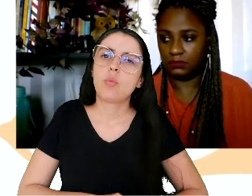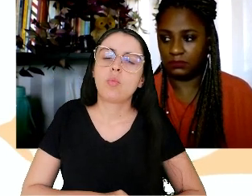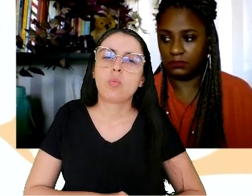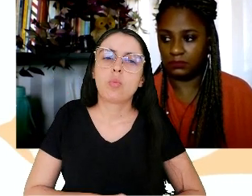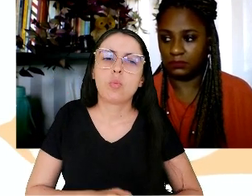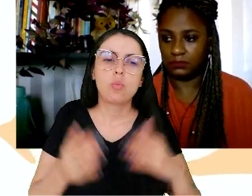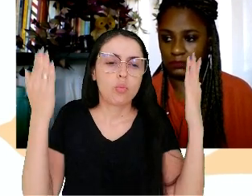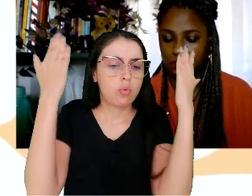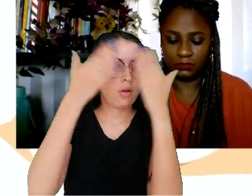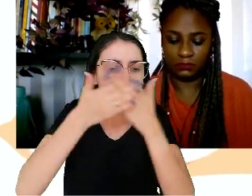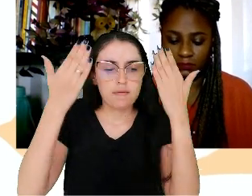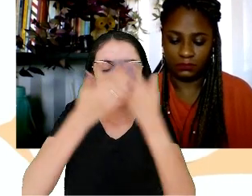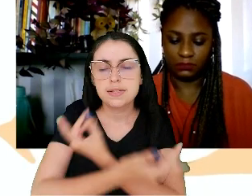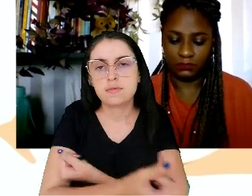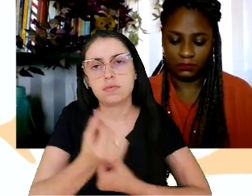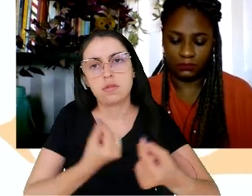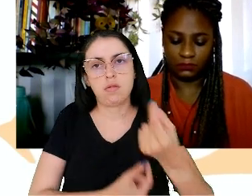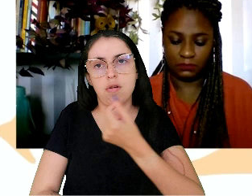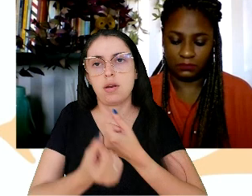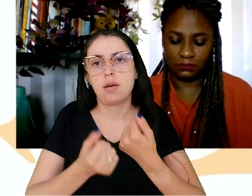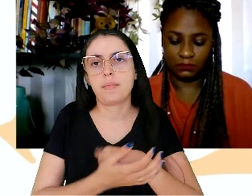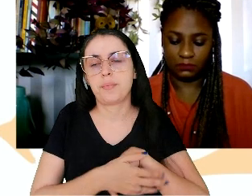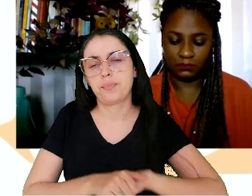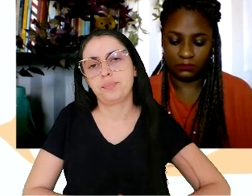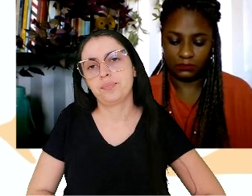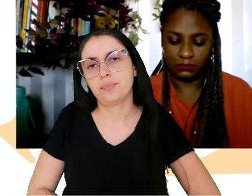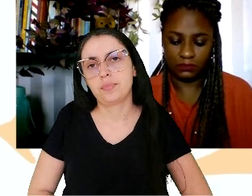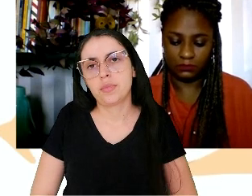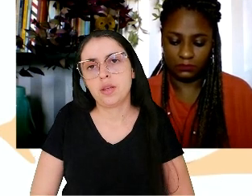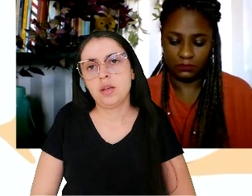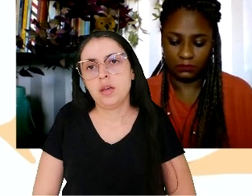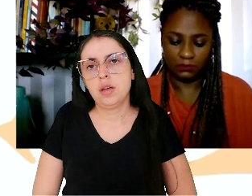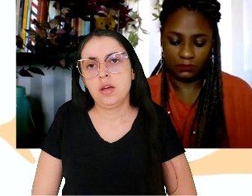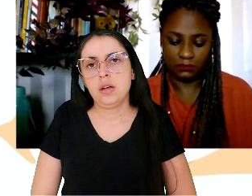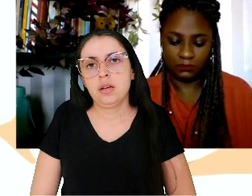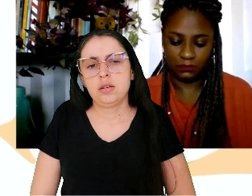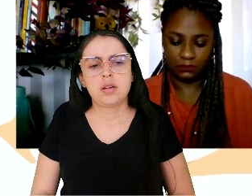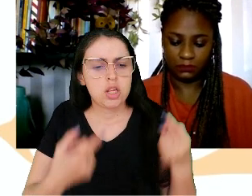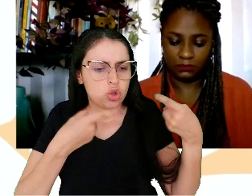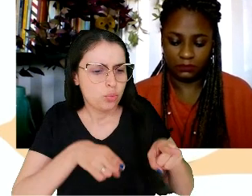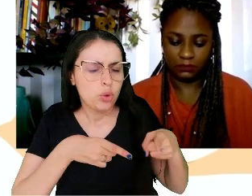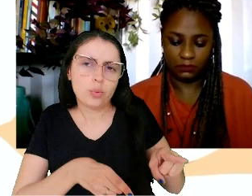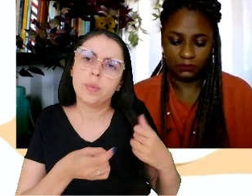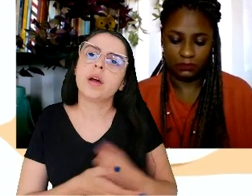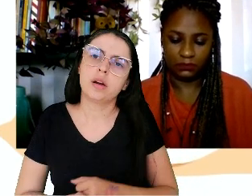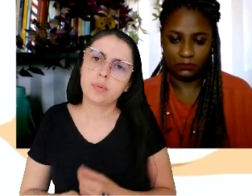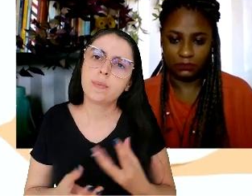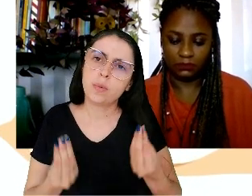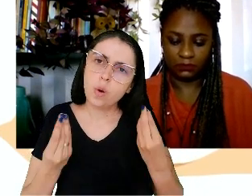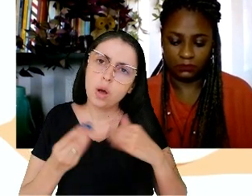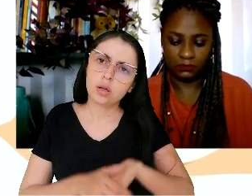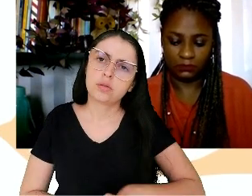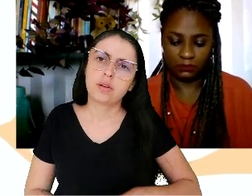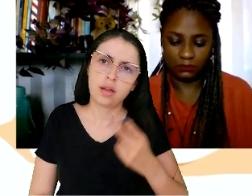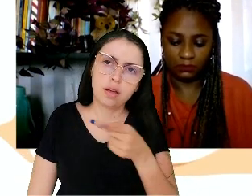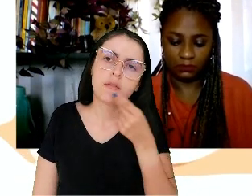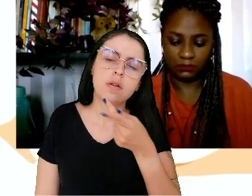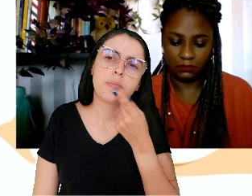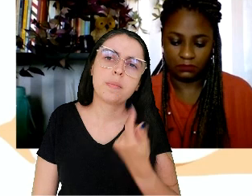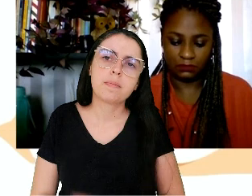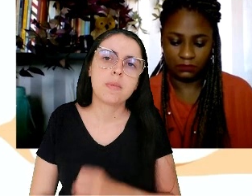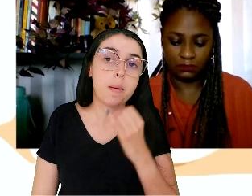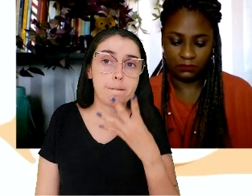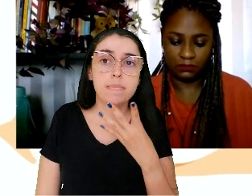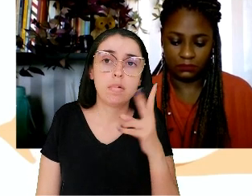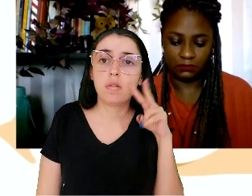Lado Invisível da Economia, a Catherine Marçal. E ela é muito provocativa. E ela diz o seguinte: